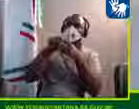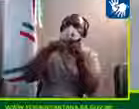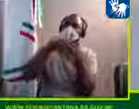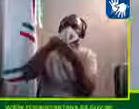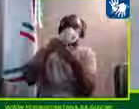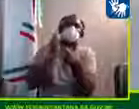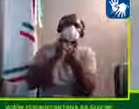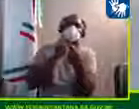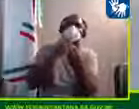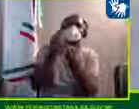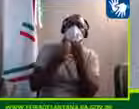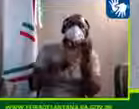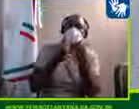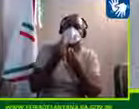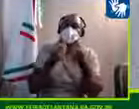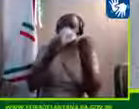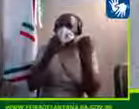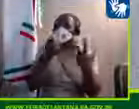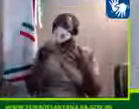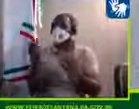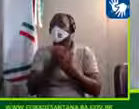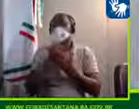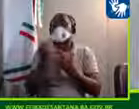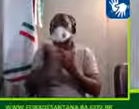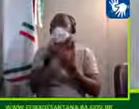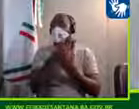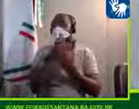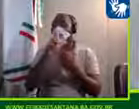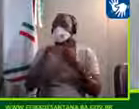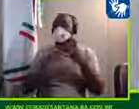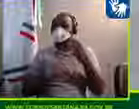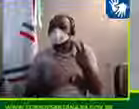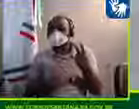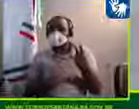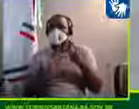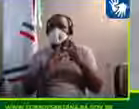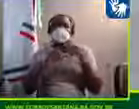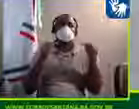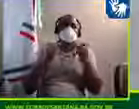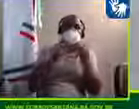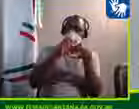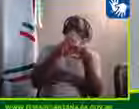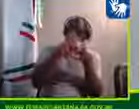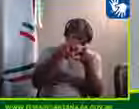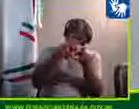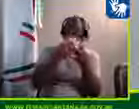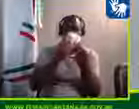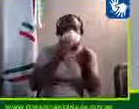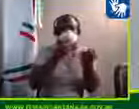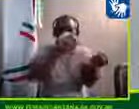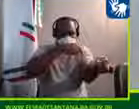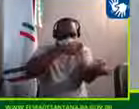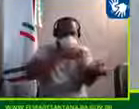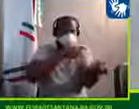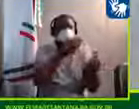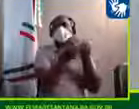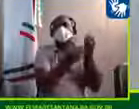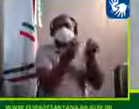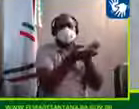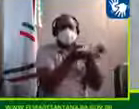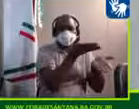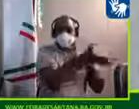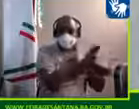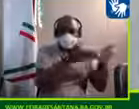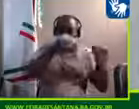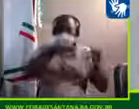flexibilização nesse momento específico e a outra com relação ao tratamento médico aí, com relação aos medicamentos dos pacientes que entram